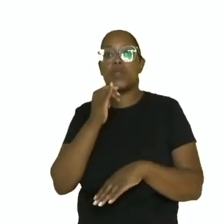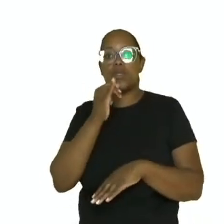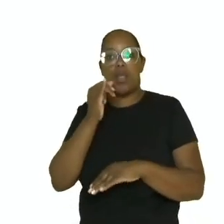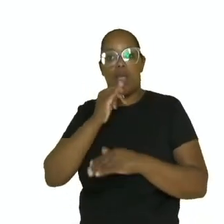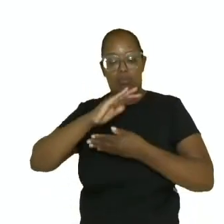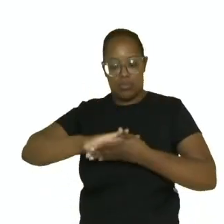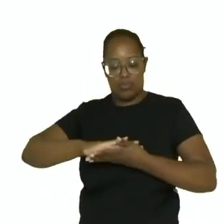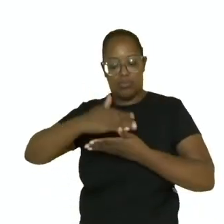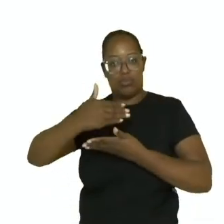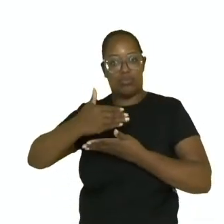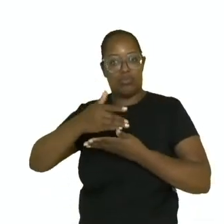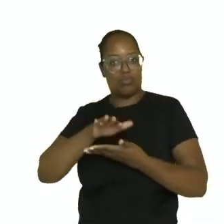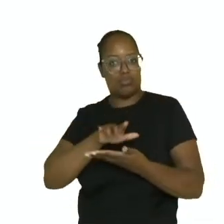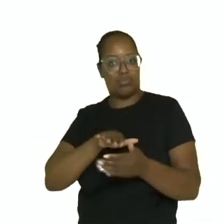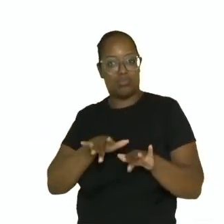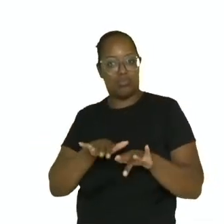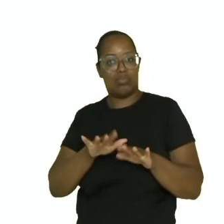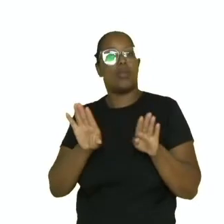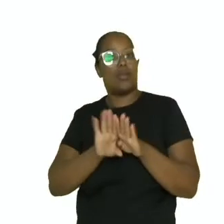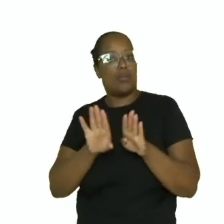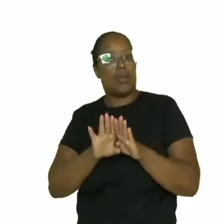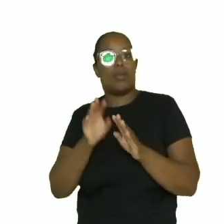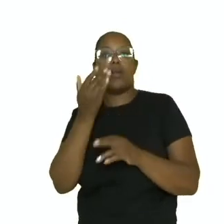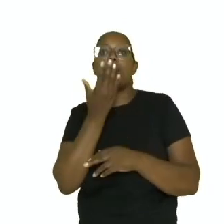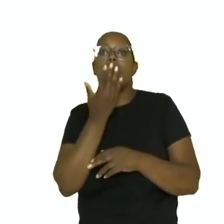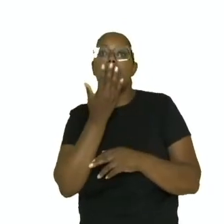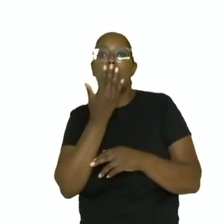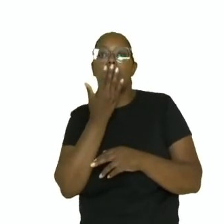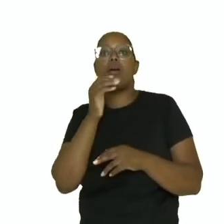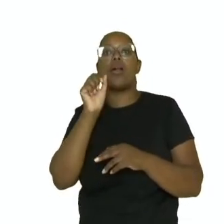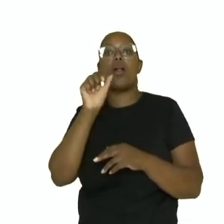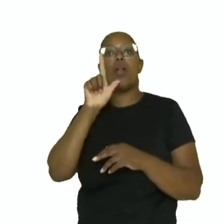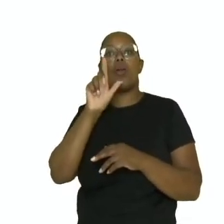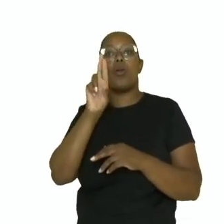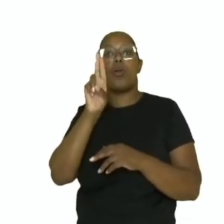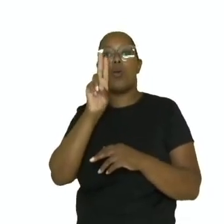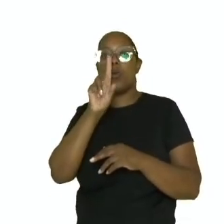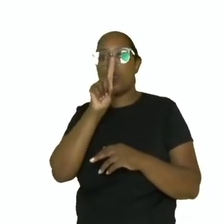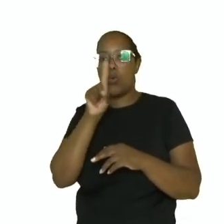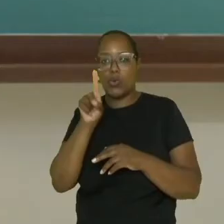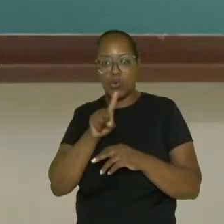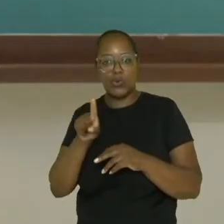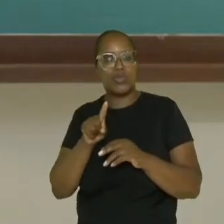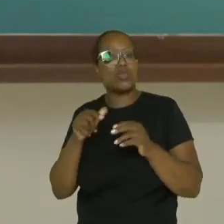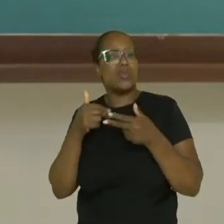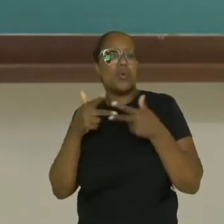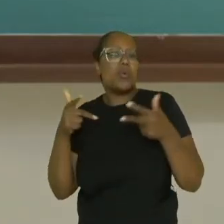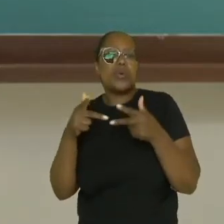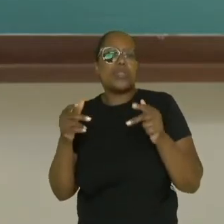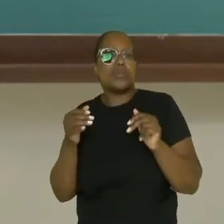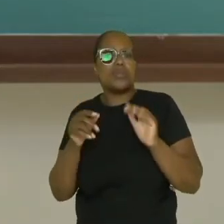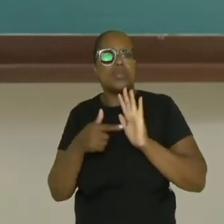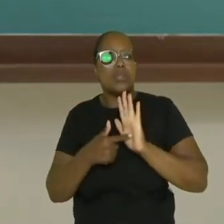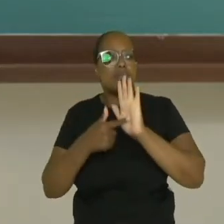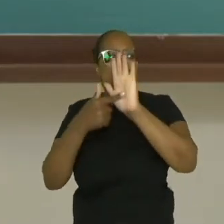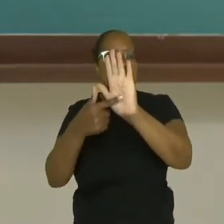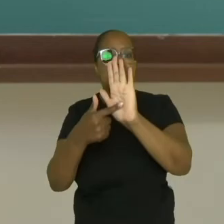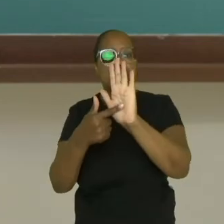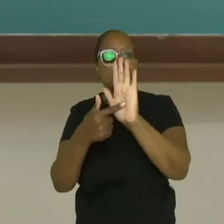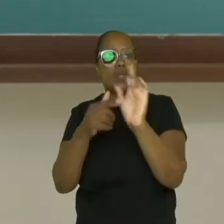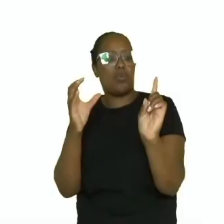notebook de cor-luz, emissão direta da luz. São aparelhos que emitem